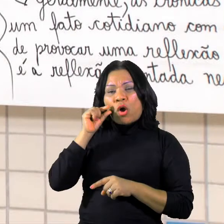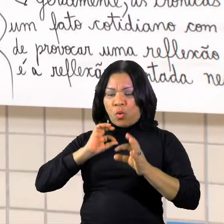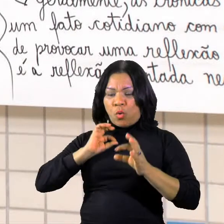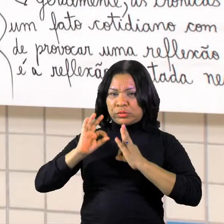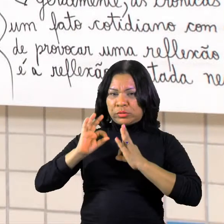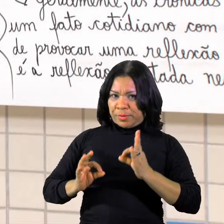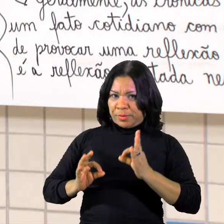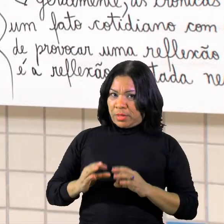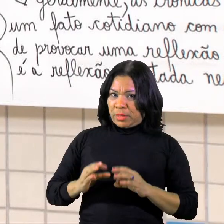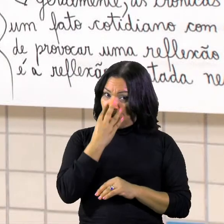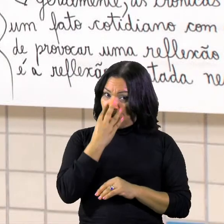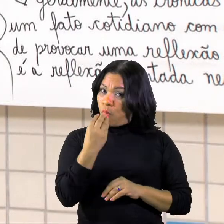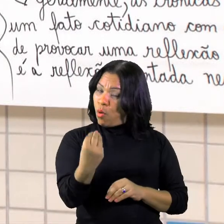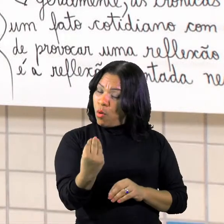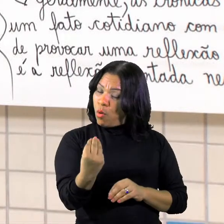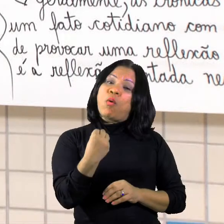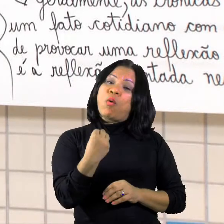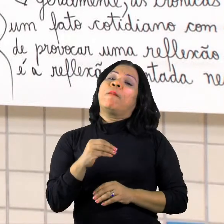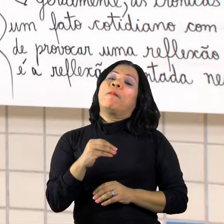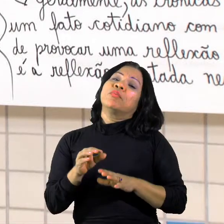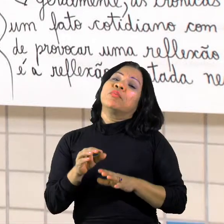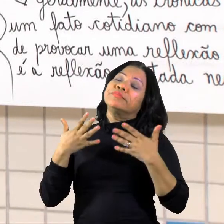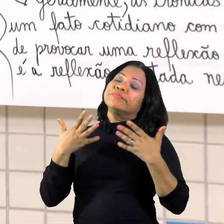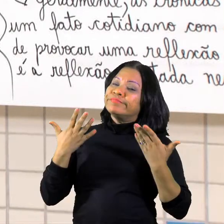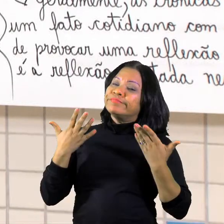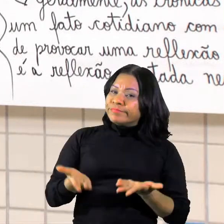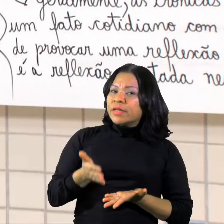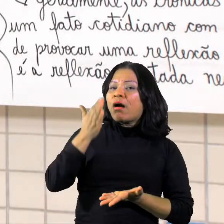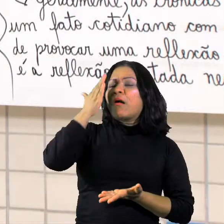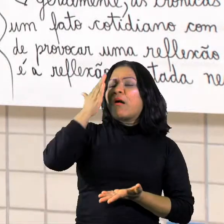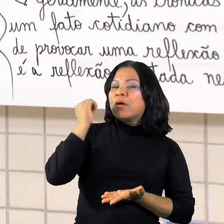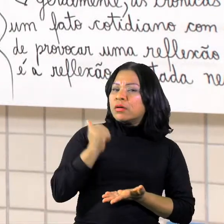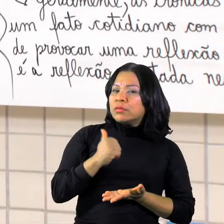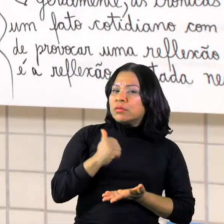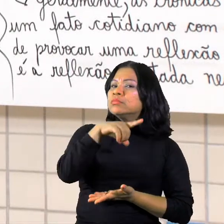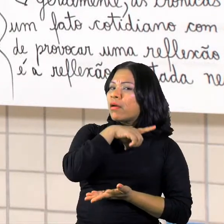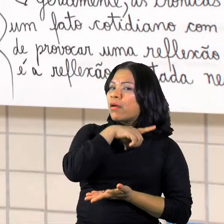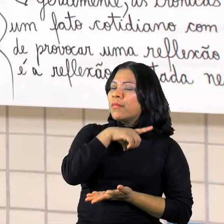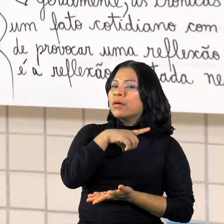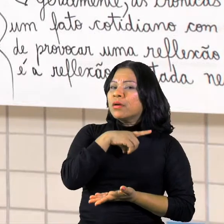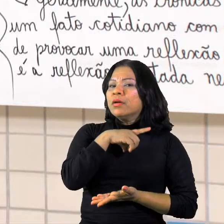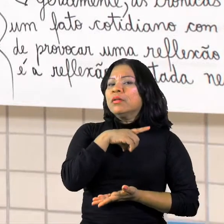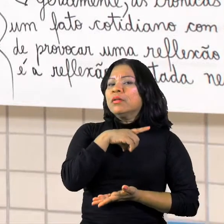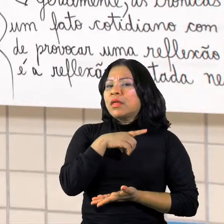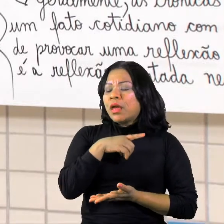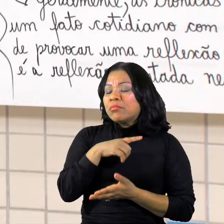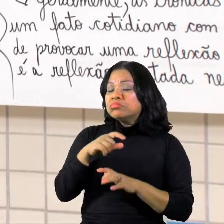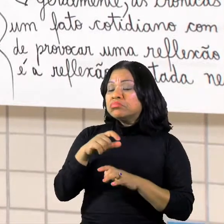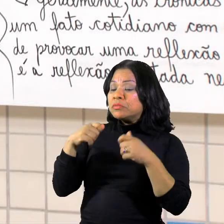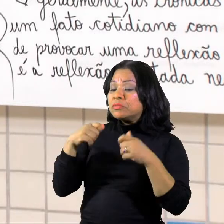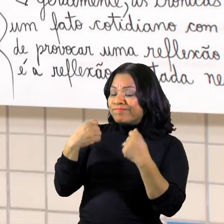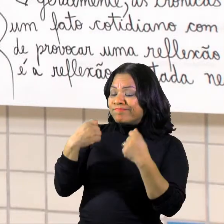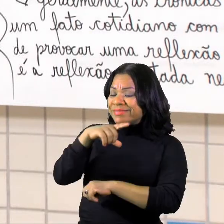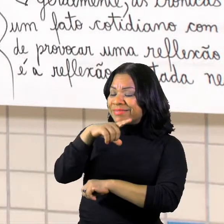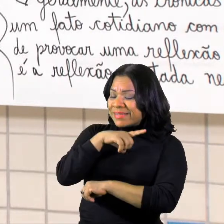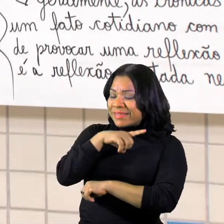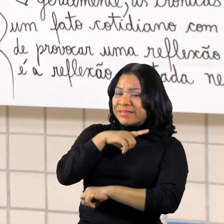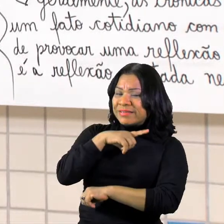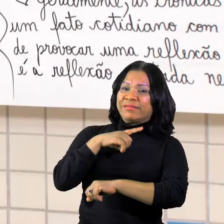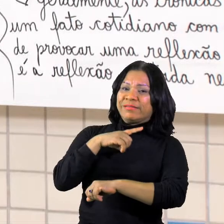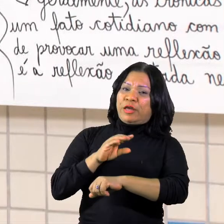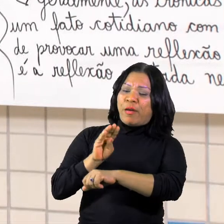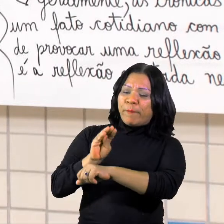animais ferozes, que já não é lenda, que a gente sabe que existe mesmo esses animais. Então tem todo esse cuidado de proteger,